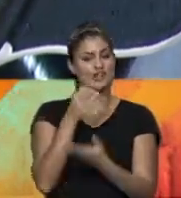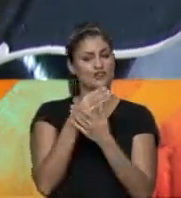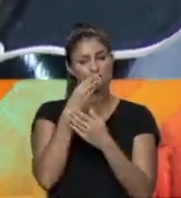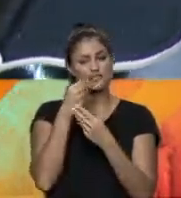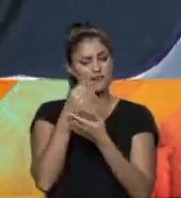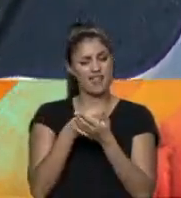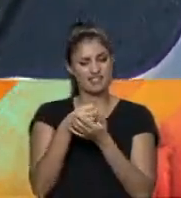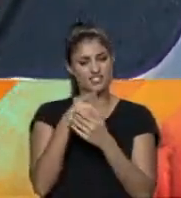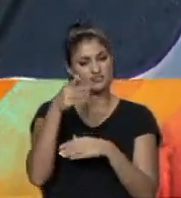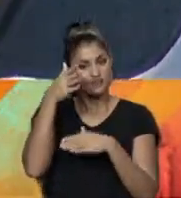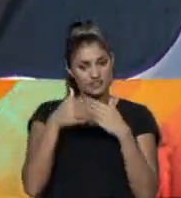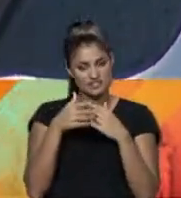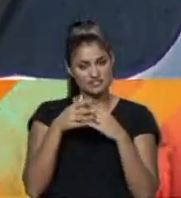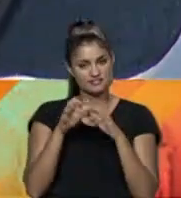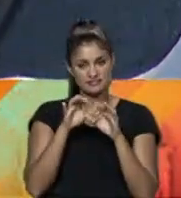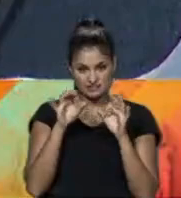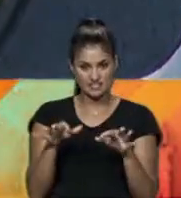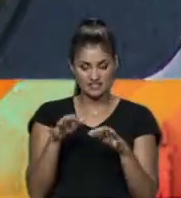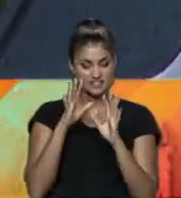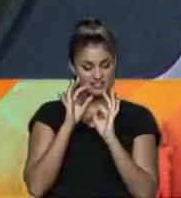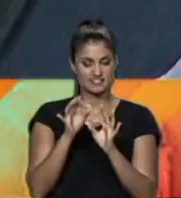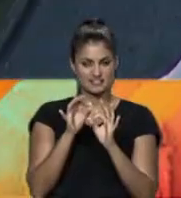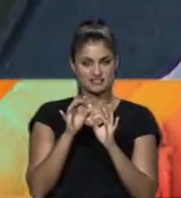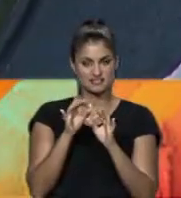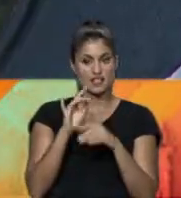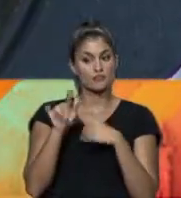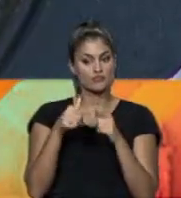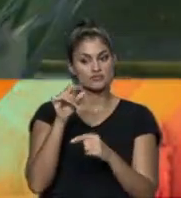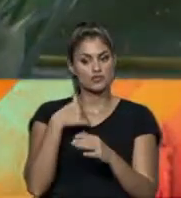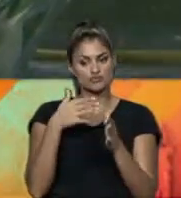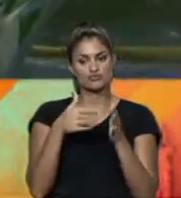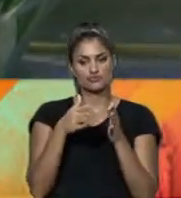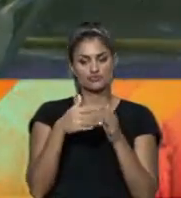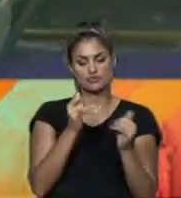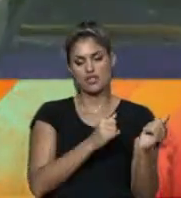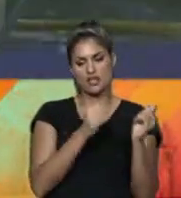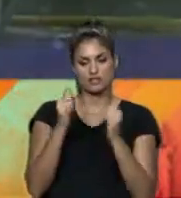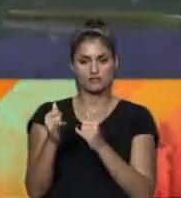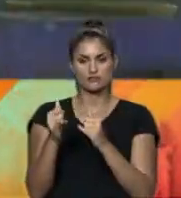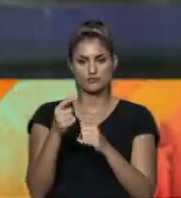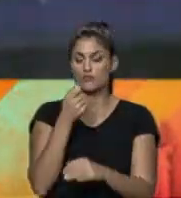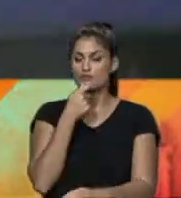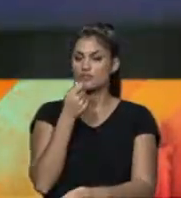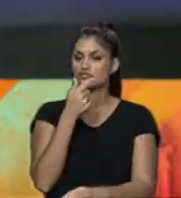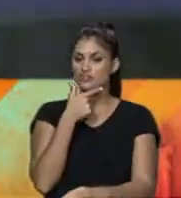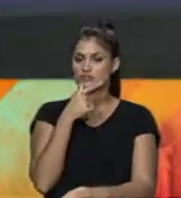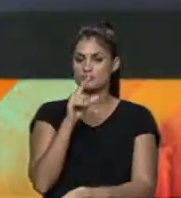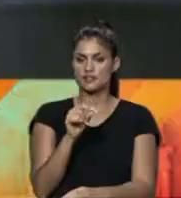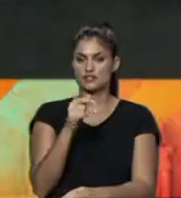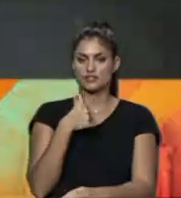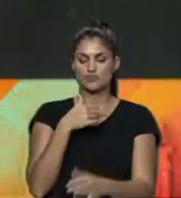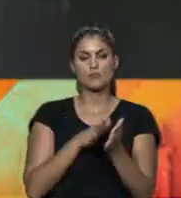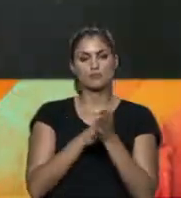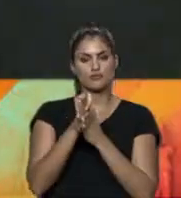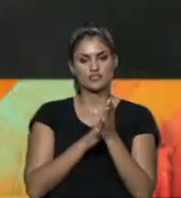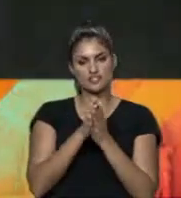Isto agora acontece de tudo, como é evidente. Portanto, e depois, como eu estou a cozinhar ao lado, o próprio feijão, só que depois eu vou aproveitar